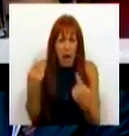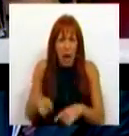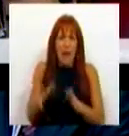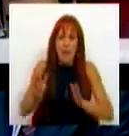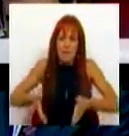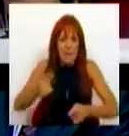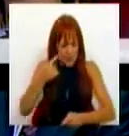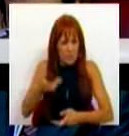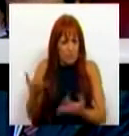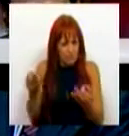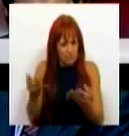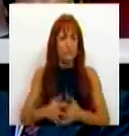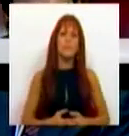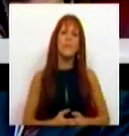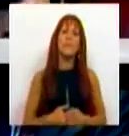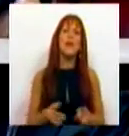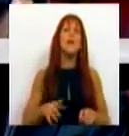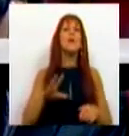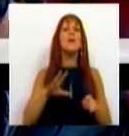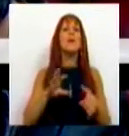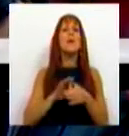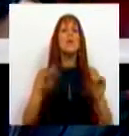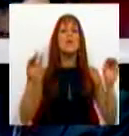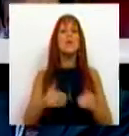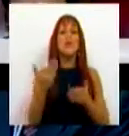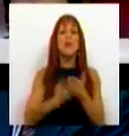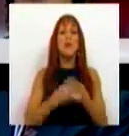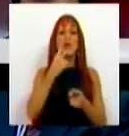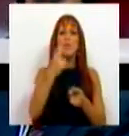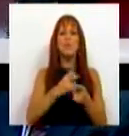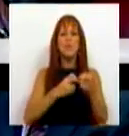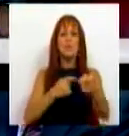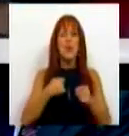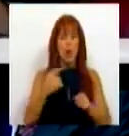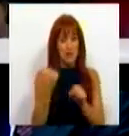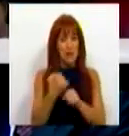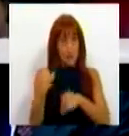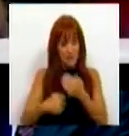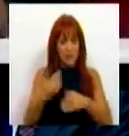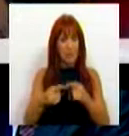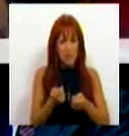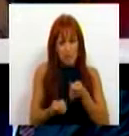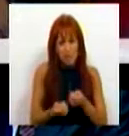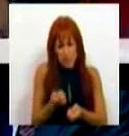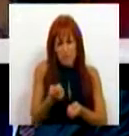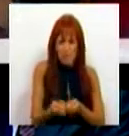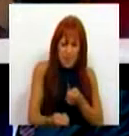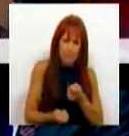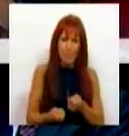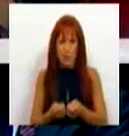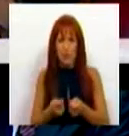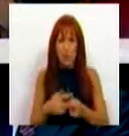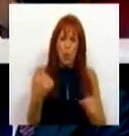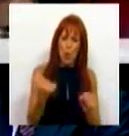que deve ser encarada. No que falou da redução da fatura energética, temos trabalhado paulatinamente com